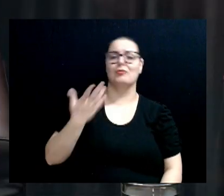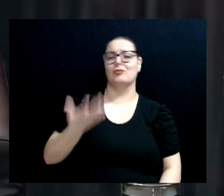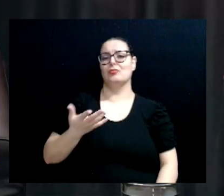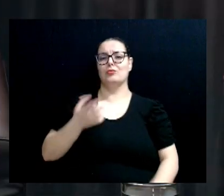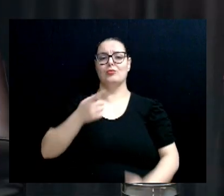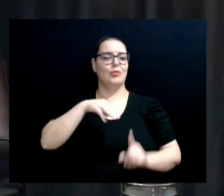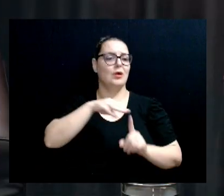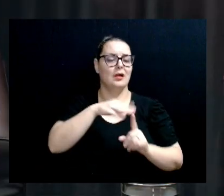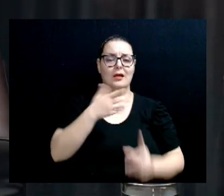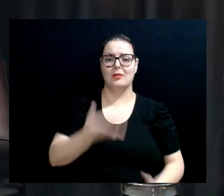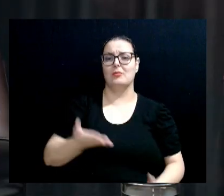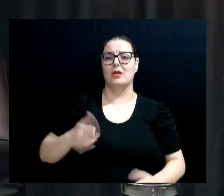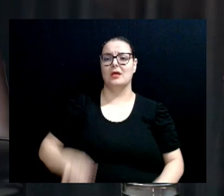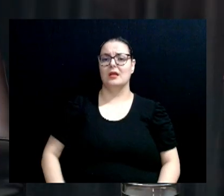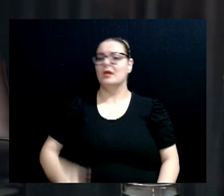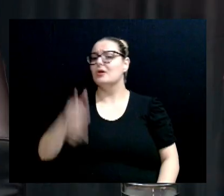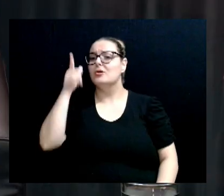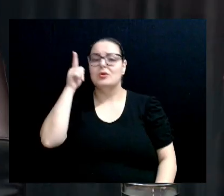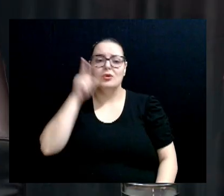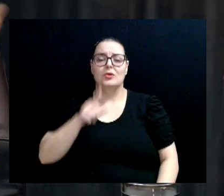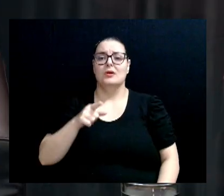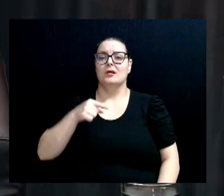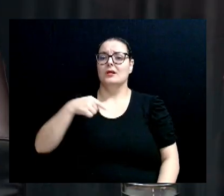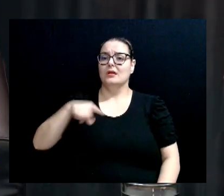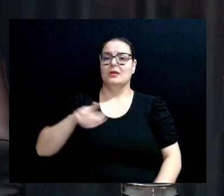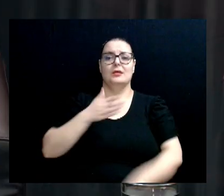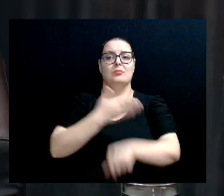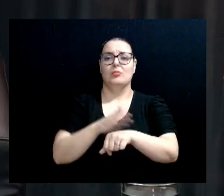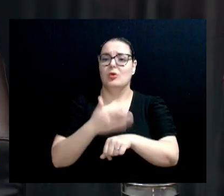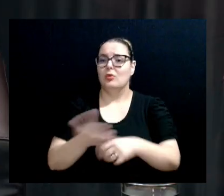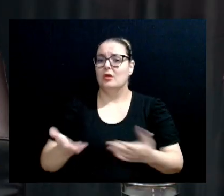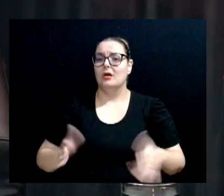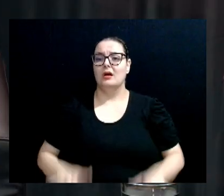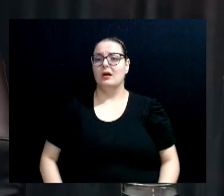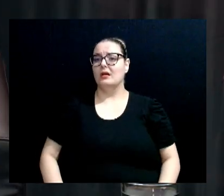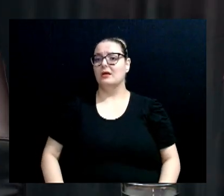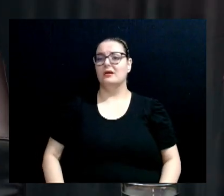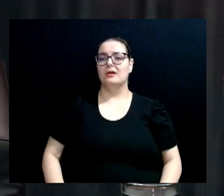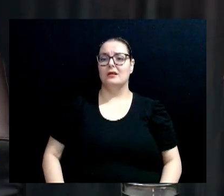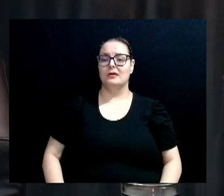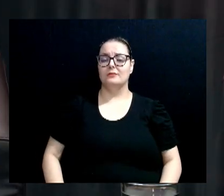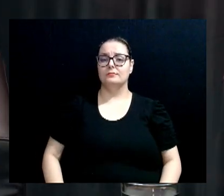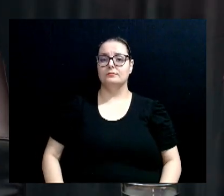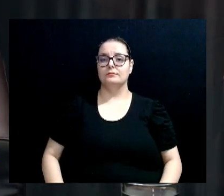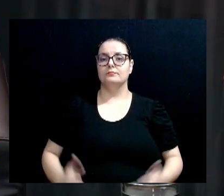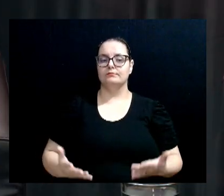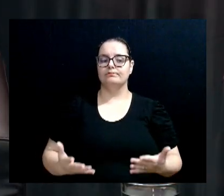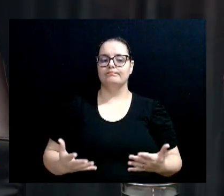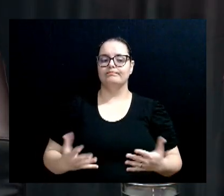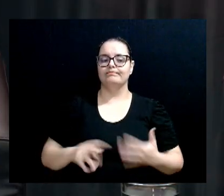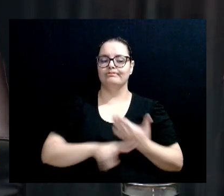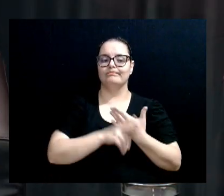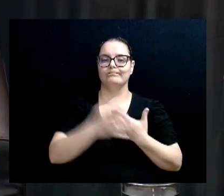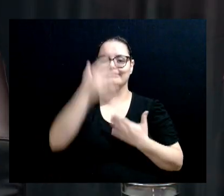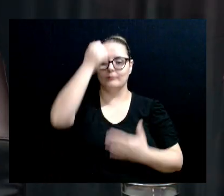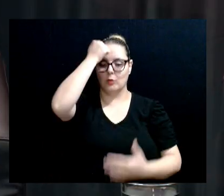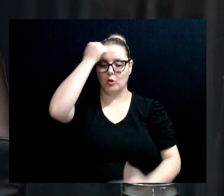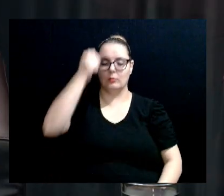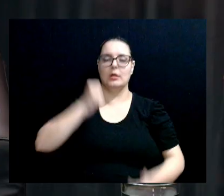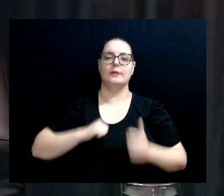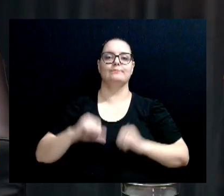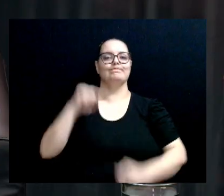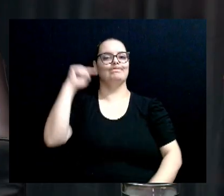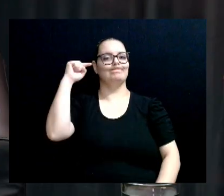não consegui ir lá para o meu treino. Aconteceu uma intercorrência. Gerou culpa, gerou ansiedade. Aí sim, né, que a